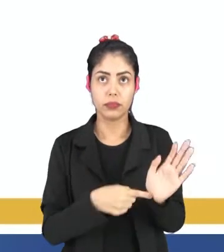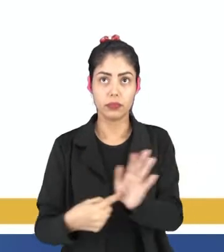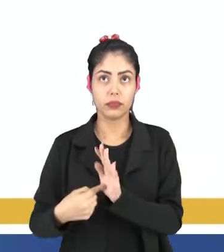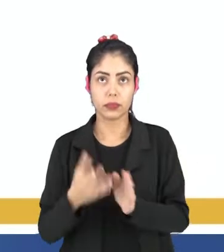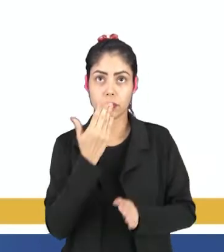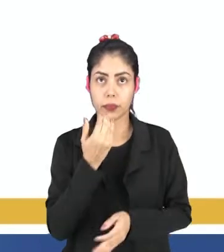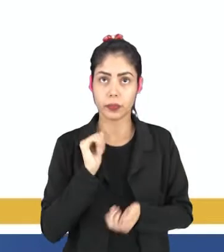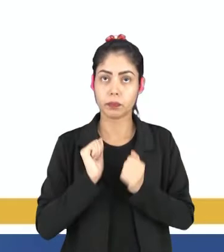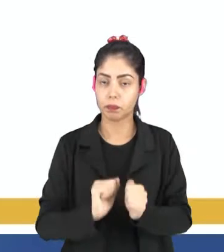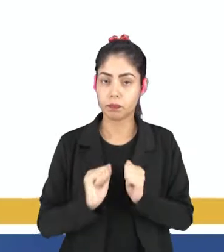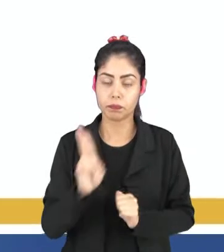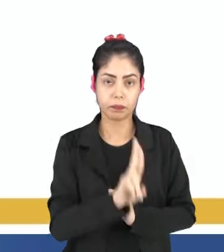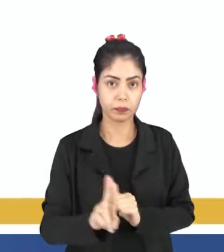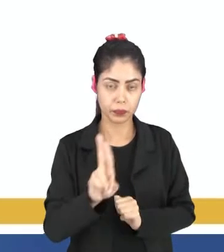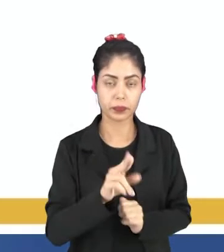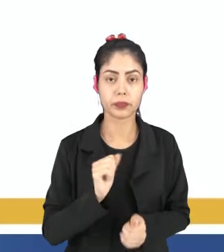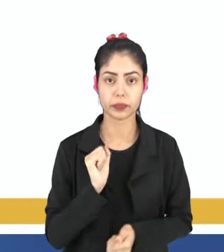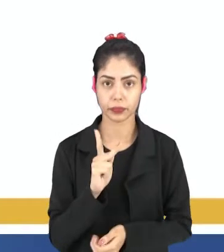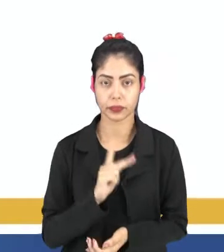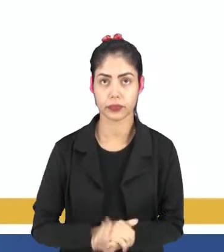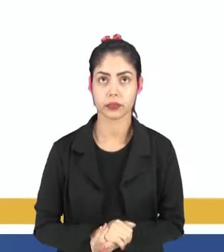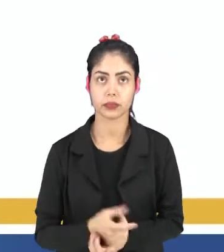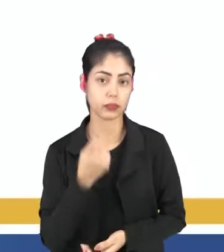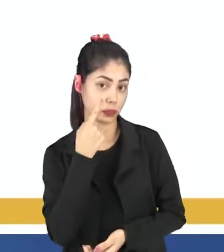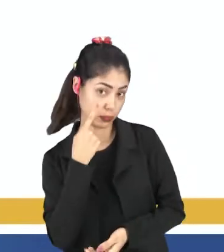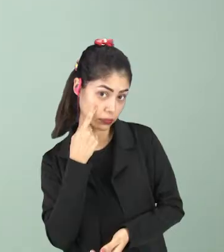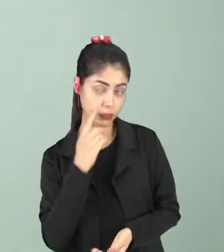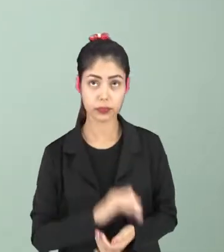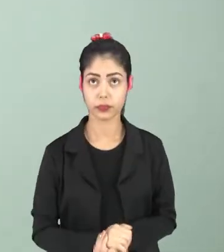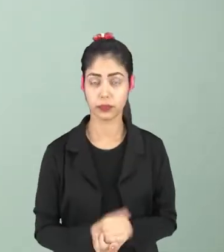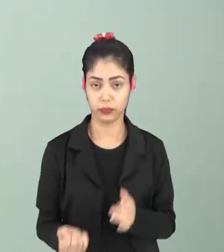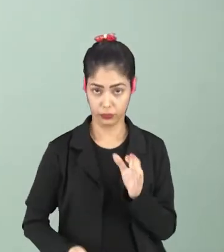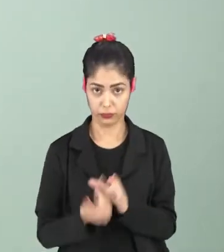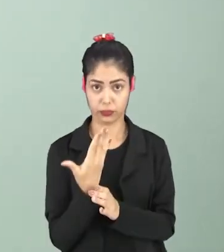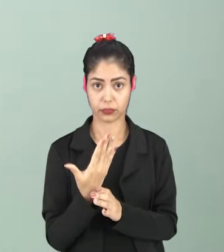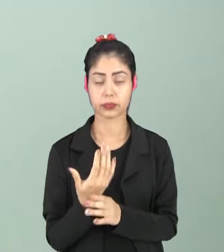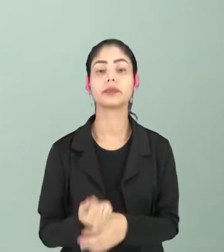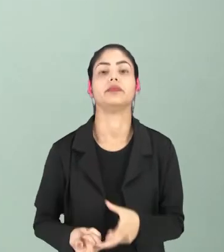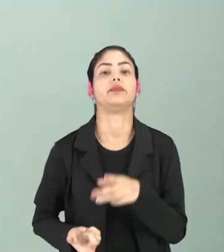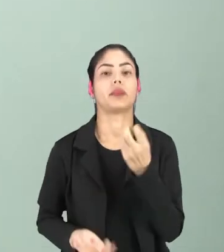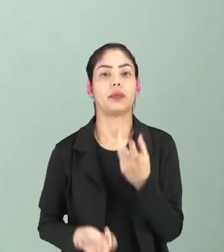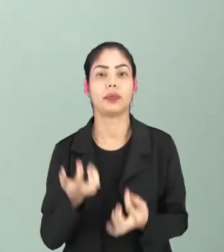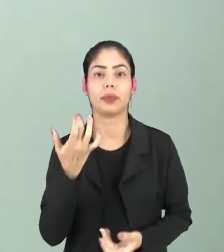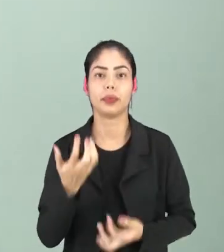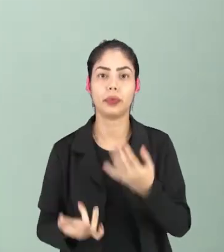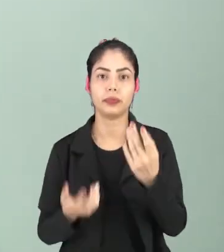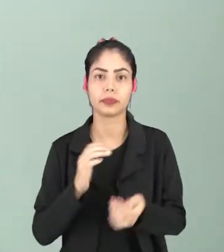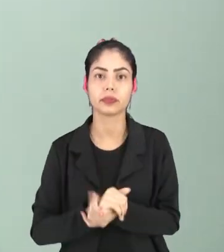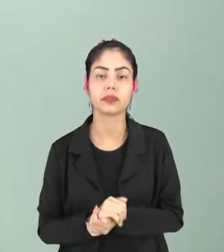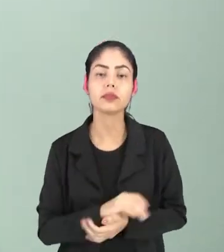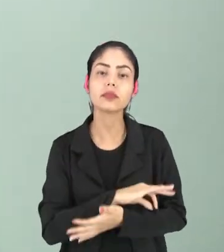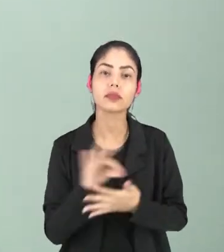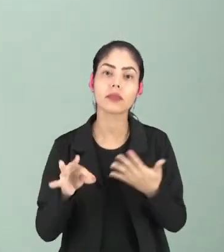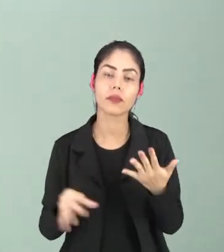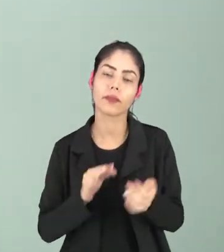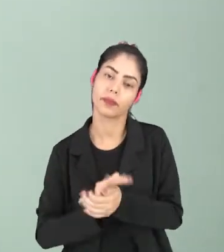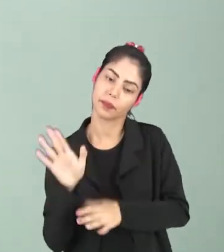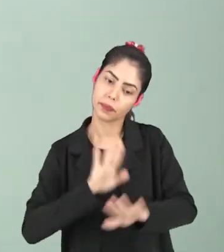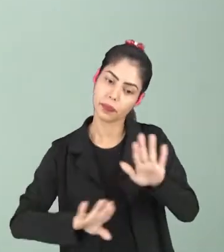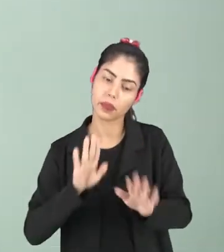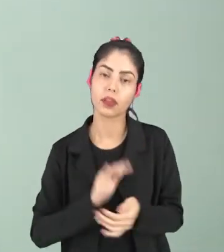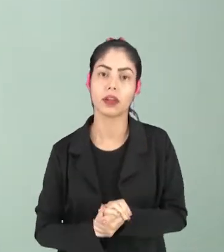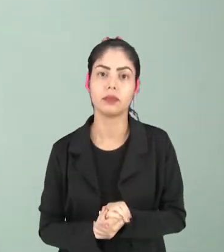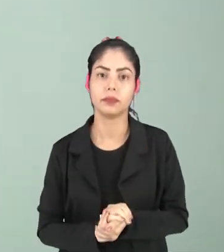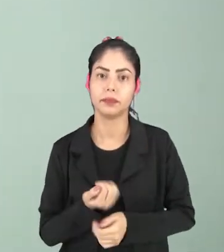esses alimentos pudessem ser utilizados. Tá? Então vejam, com o surgimento do fogo, como eu já mencionei, os métodos de conservação começaram a ser